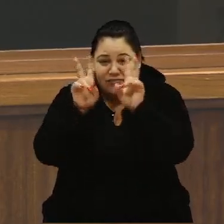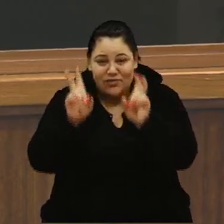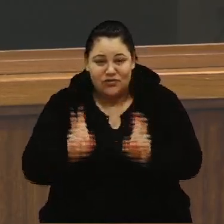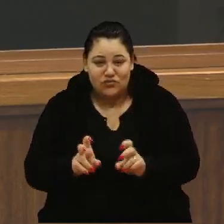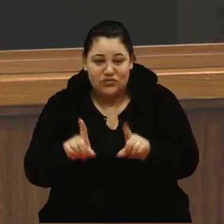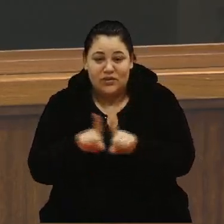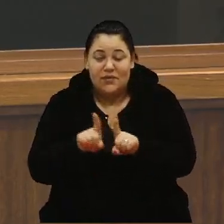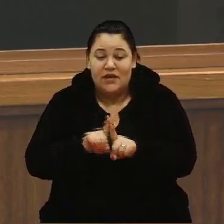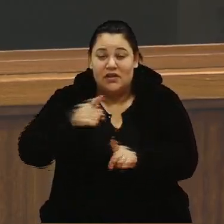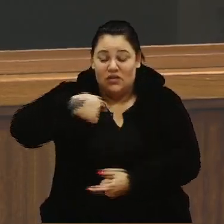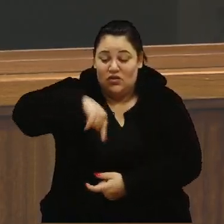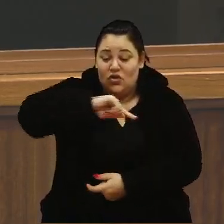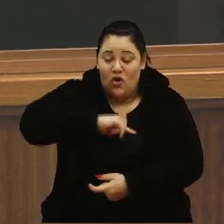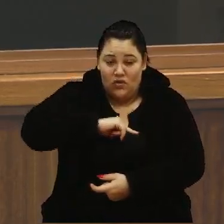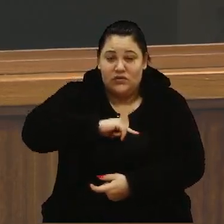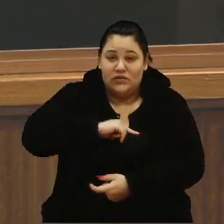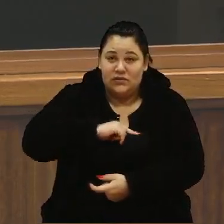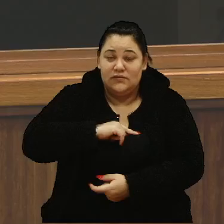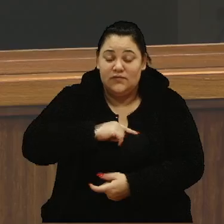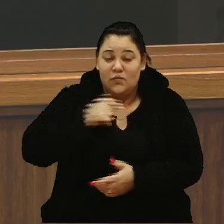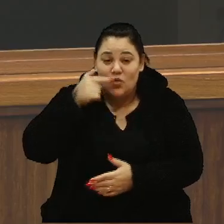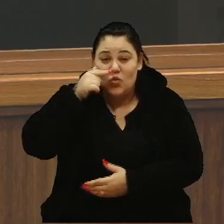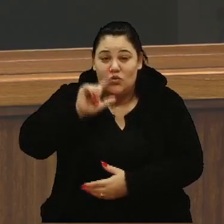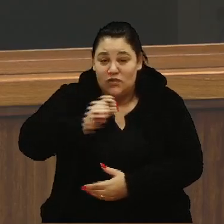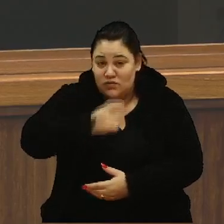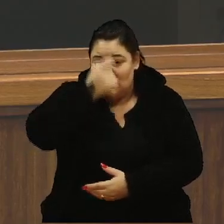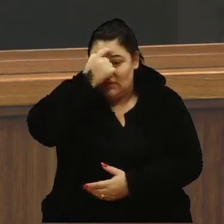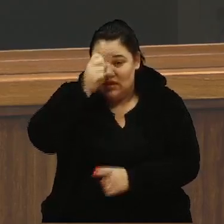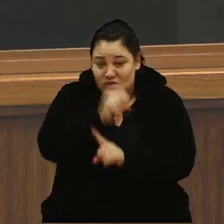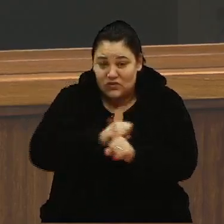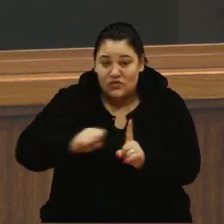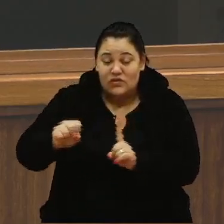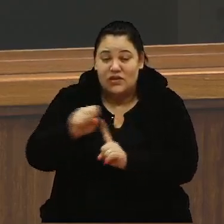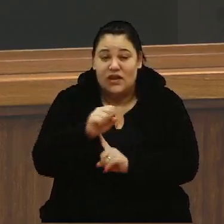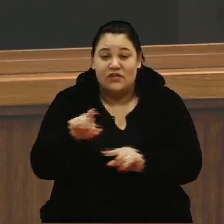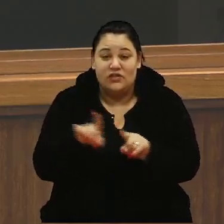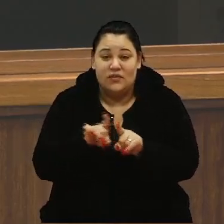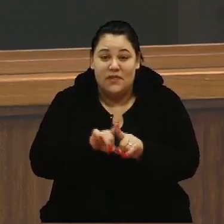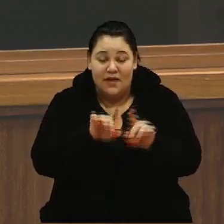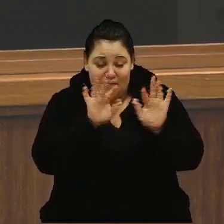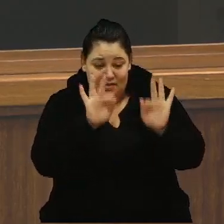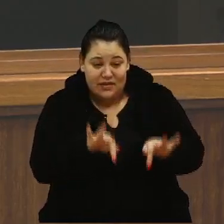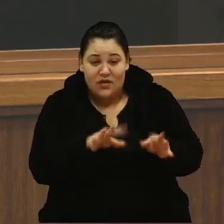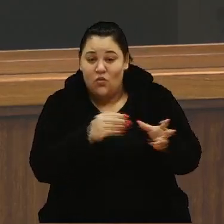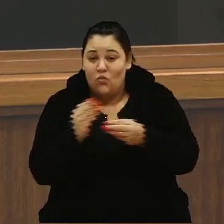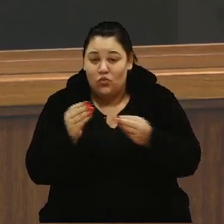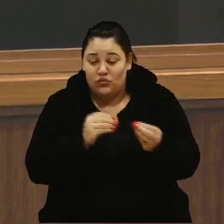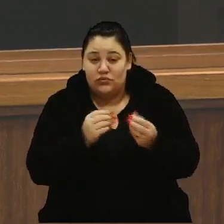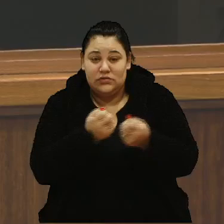temas que nós vamos conscientizar a sociedade, acabar com, muitas vezes,